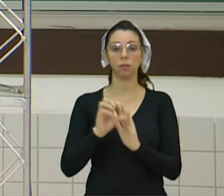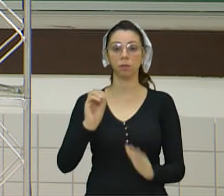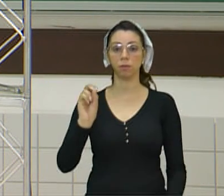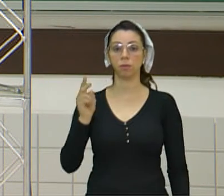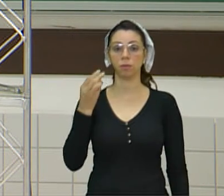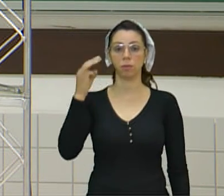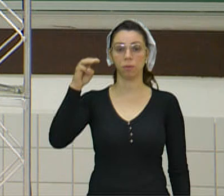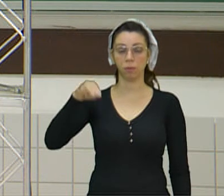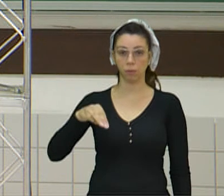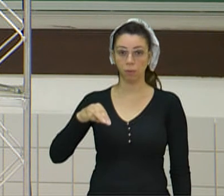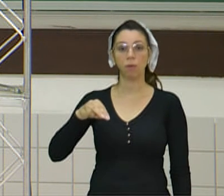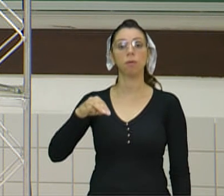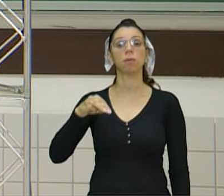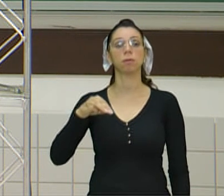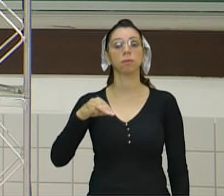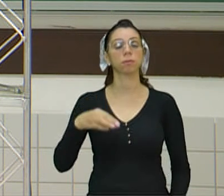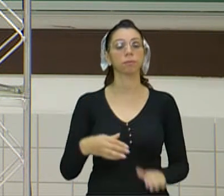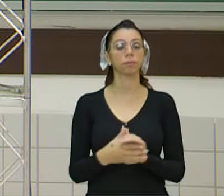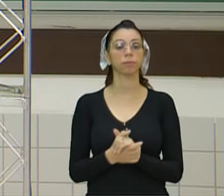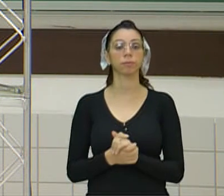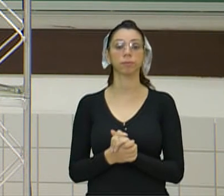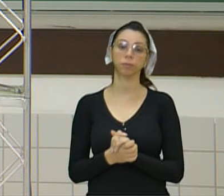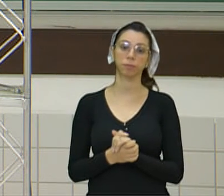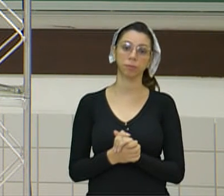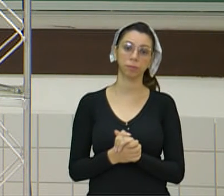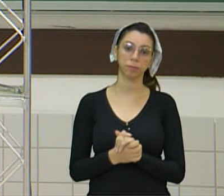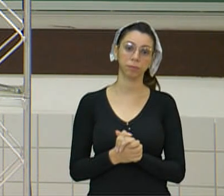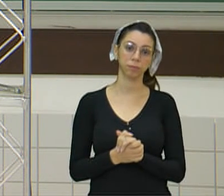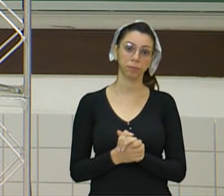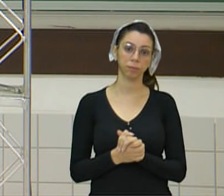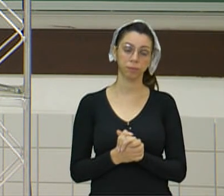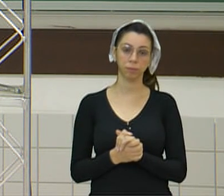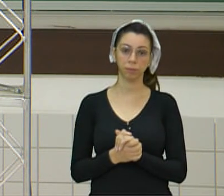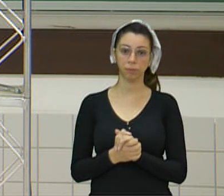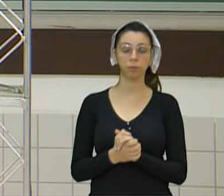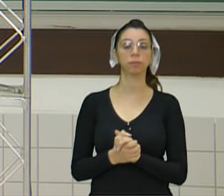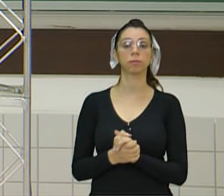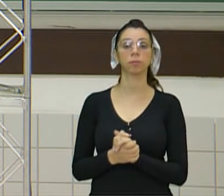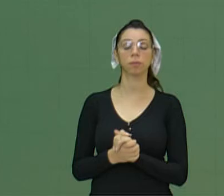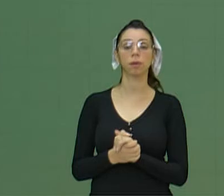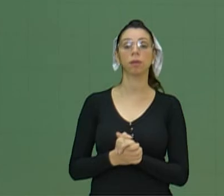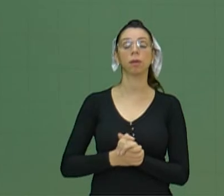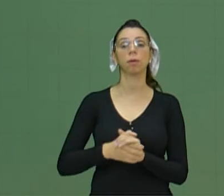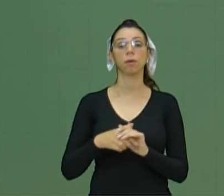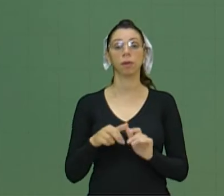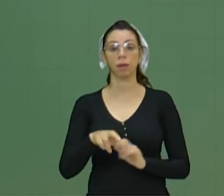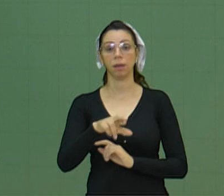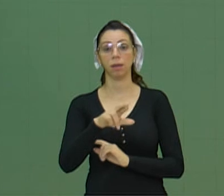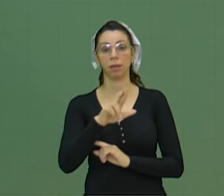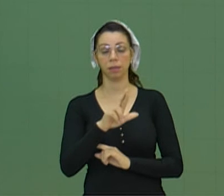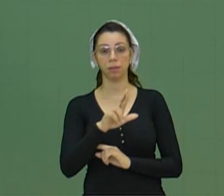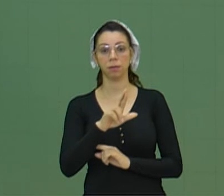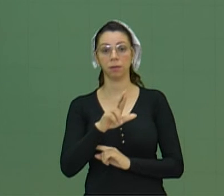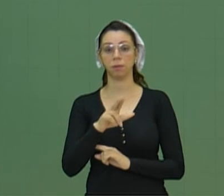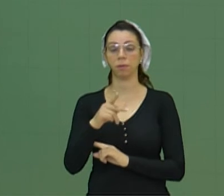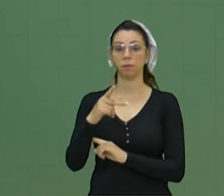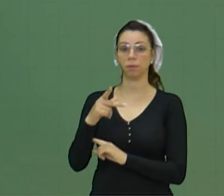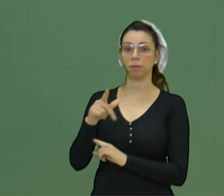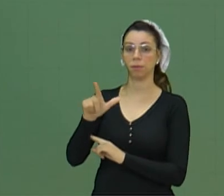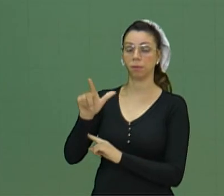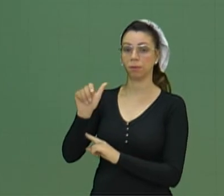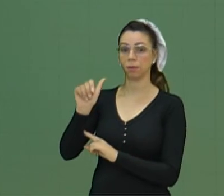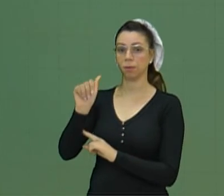lei de Ohm, está aqui a resistividade é igual a L dividido por A. O problema, então, está